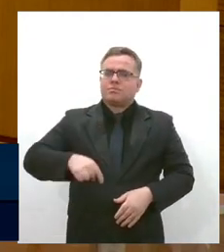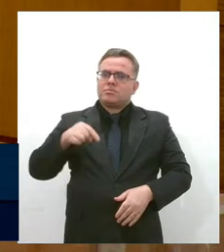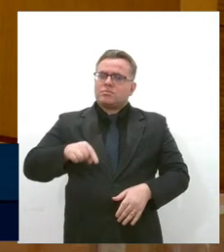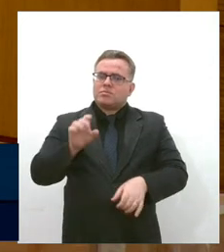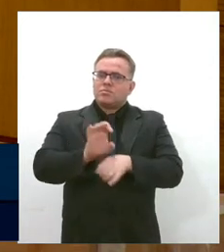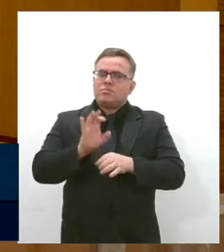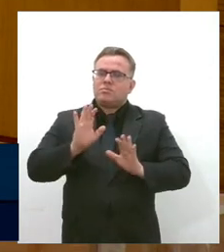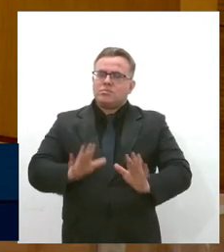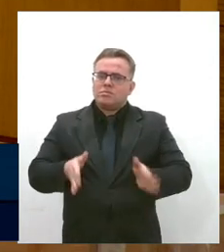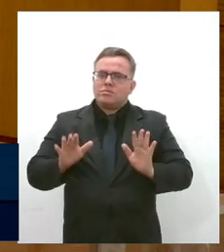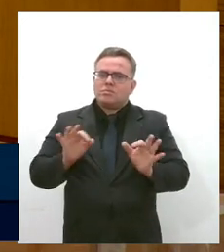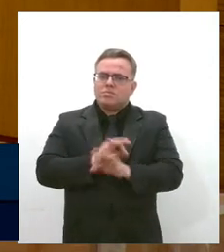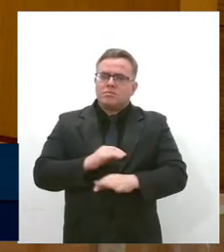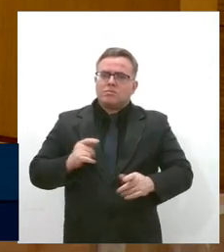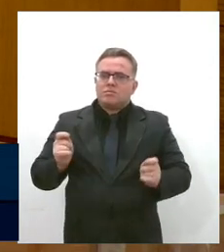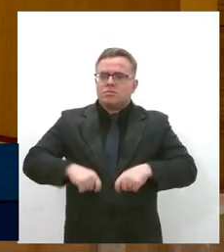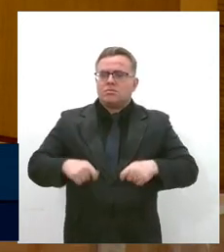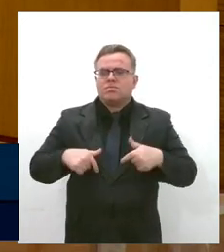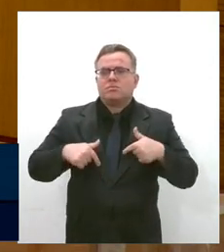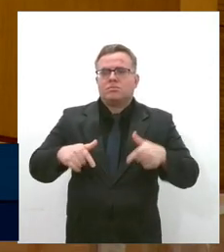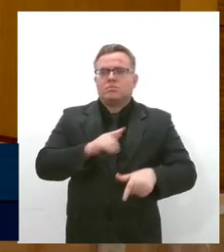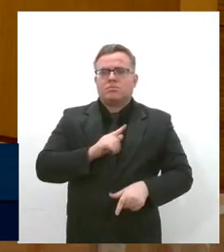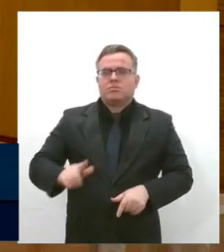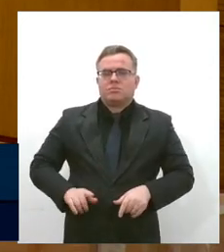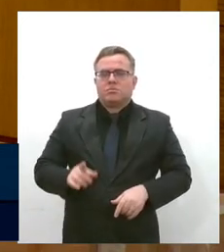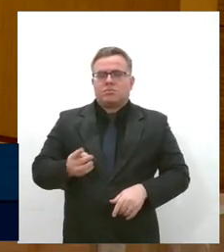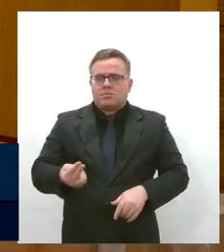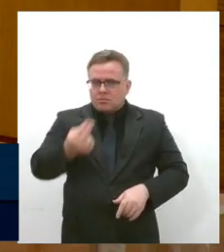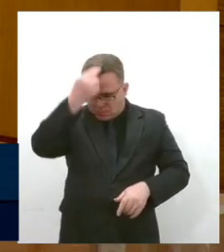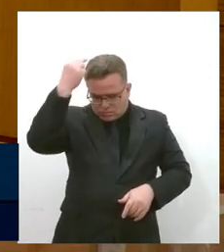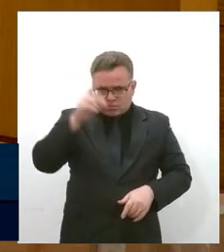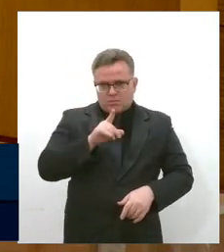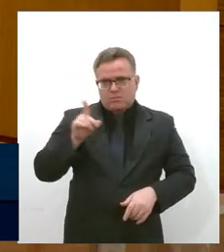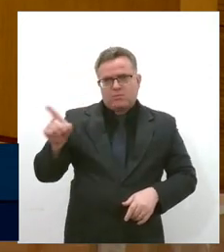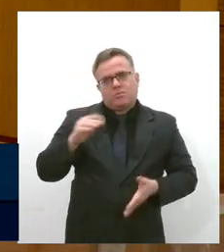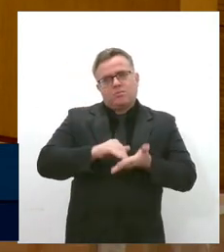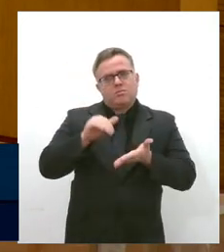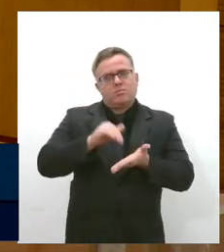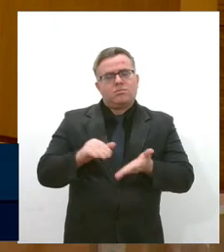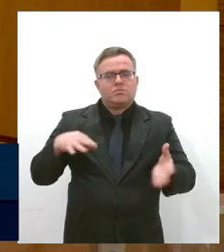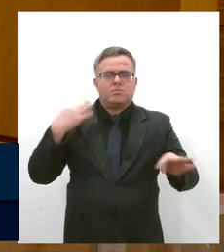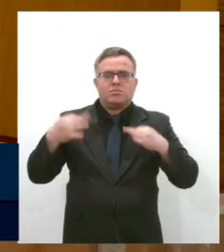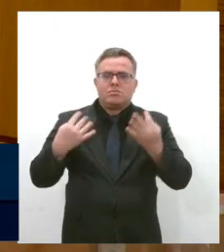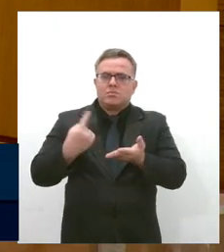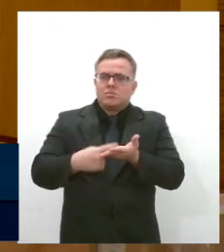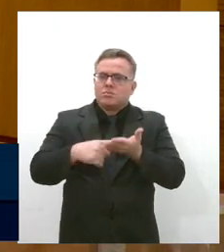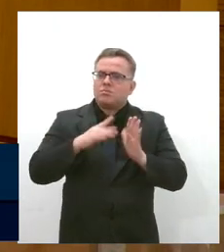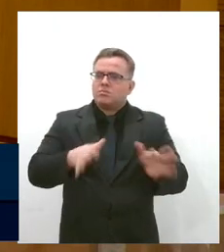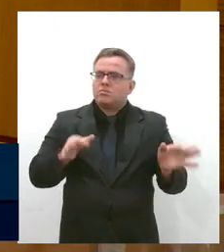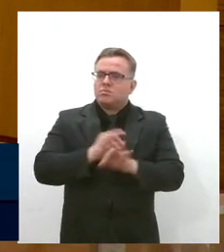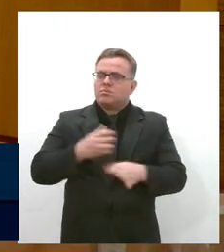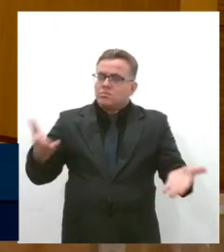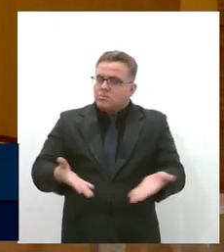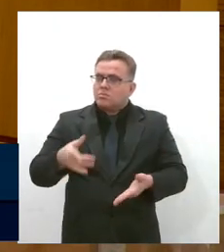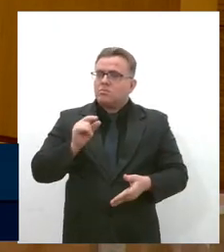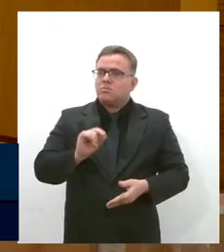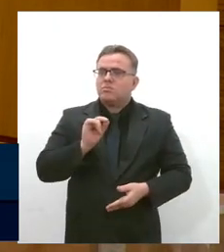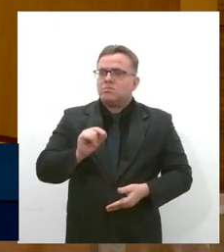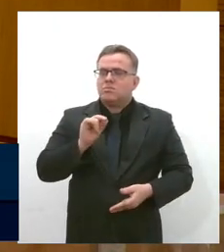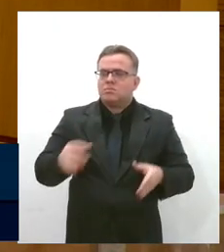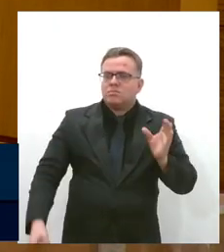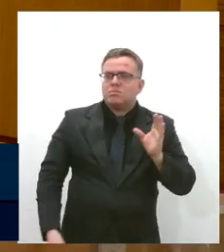concretas do governador Belivaldo Chagas, através da Secretaria de Turismo. E agora mesmo está em curso a implantação de um